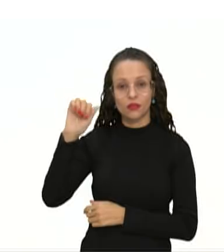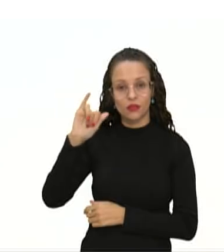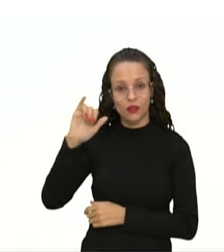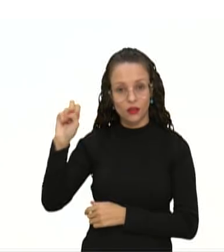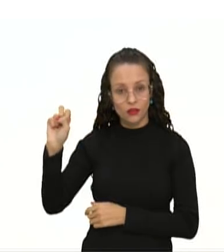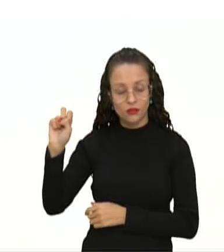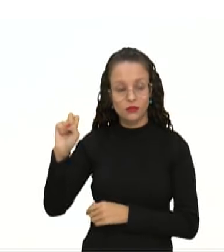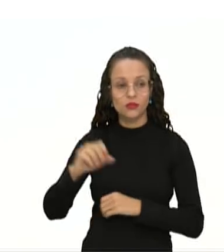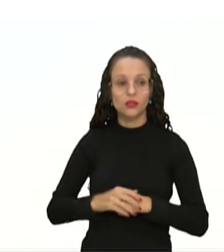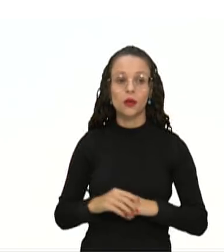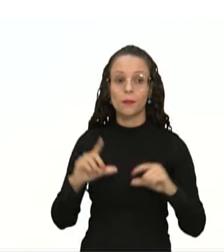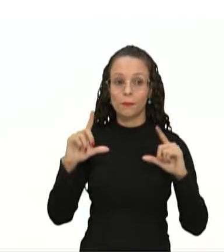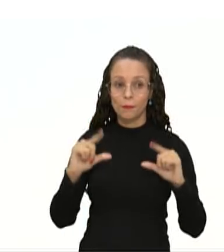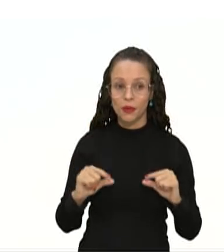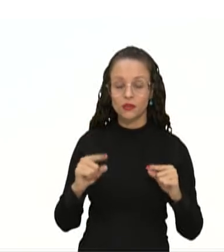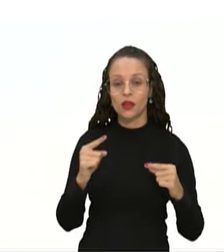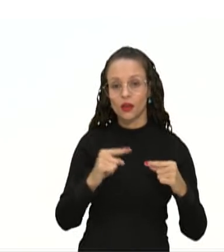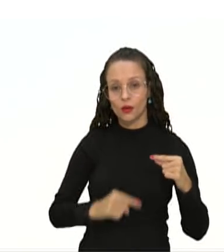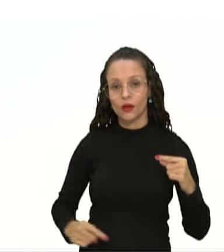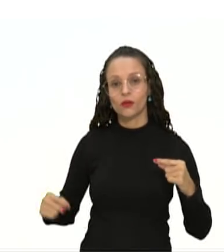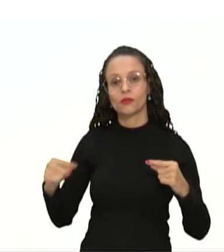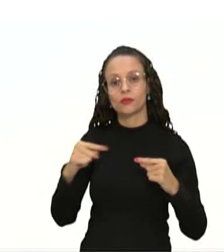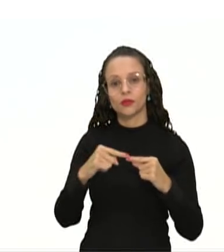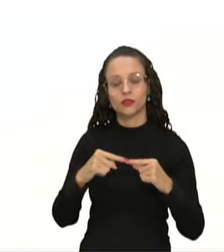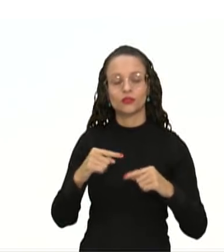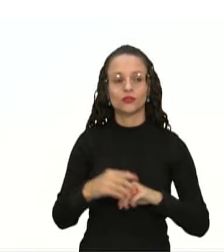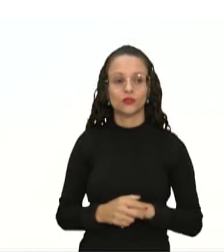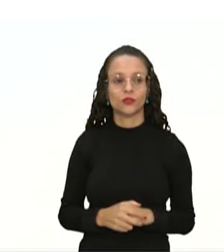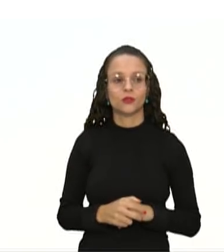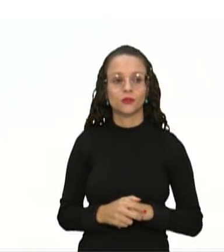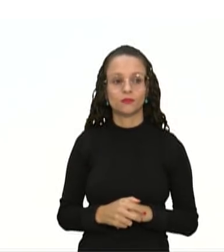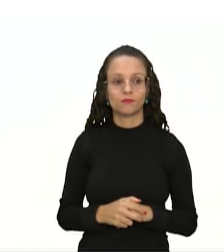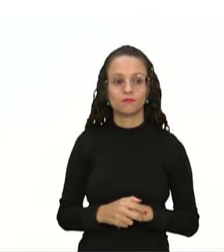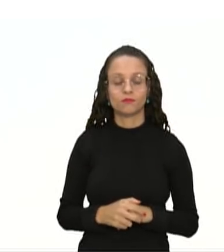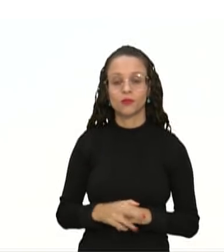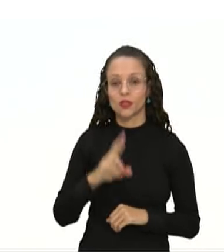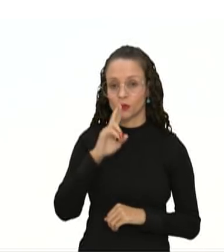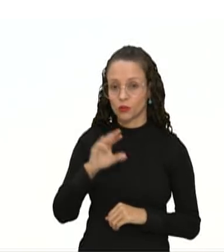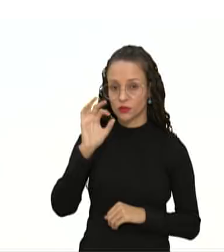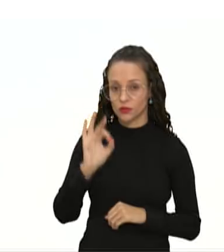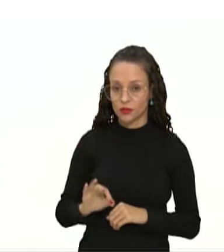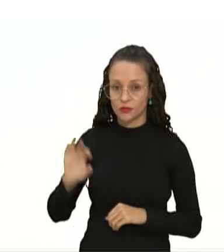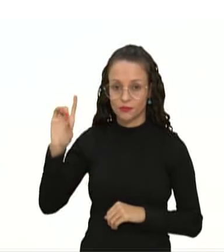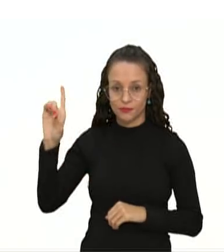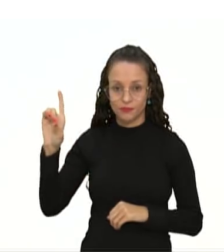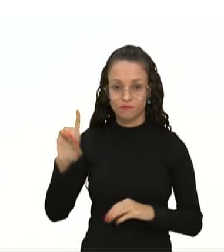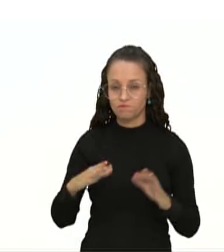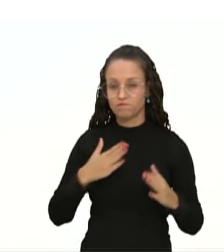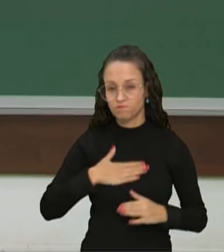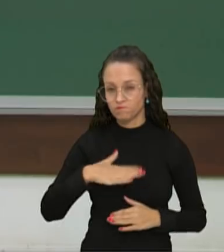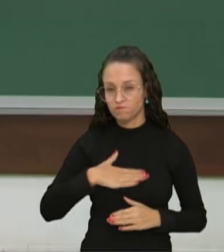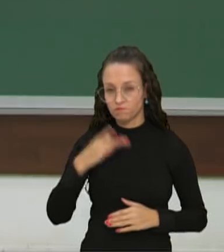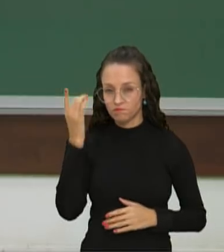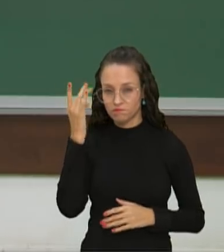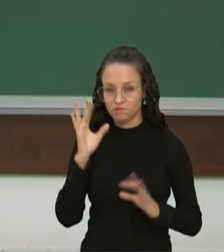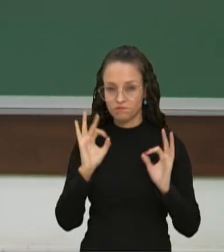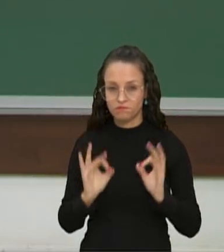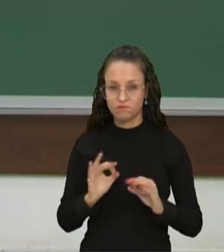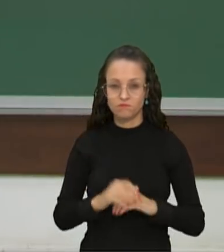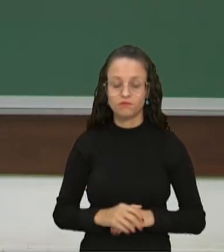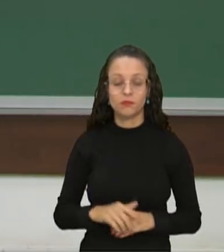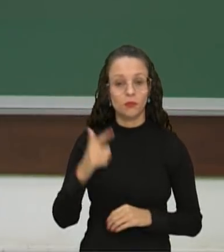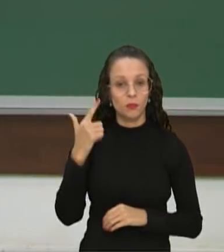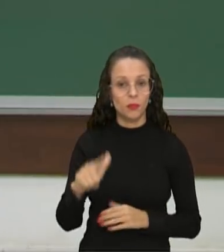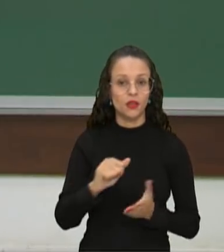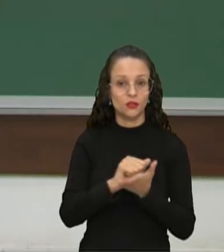menor proporção são seus recombinantes. Então, a nossa resposta correta, letra D. Tranquila essa também, né, gente? Vamos para